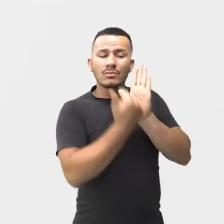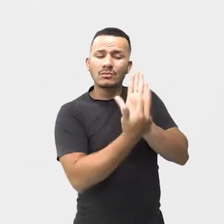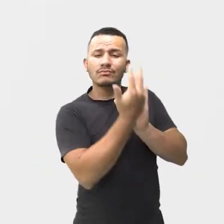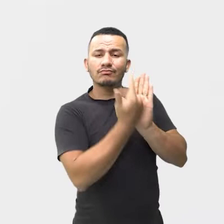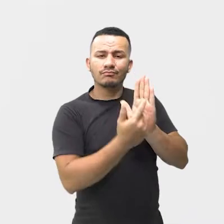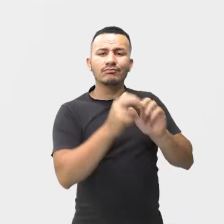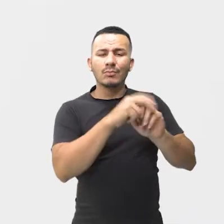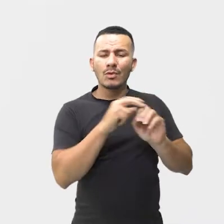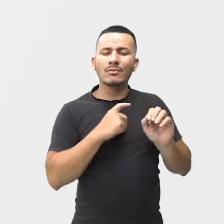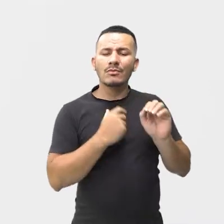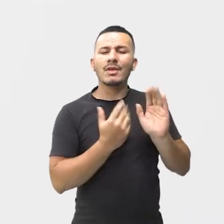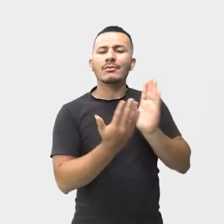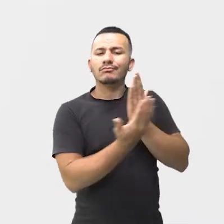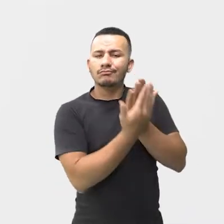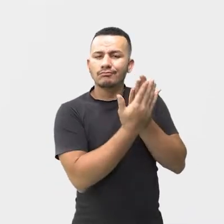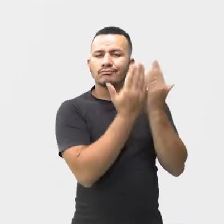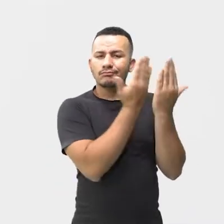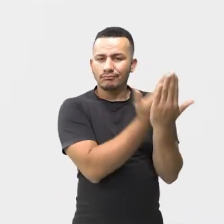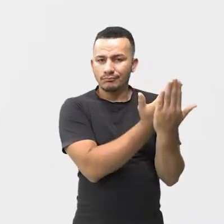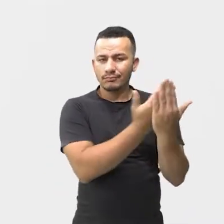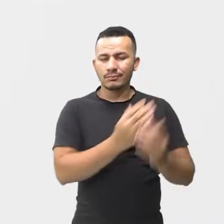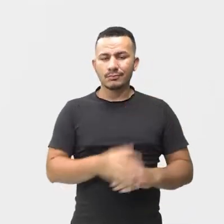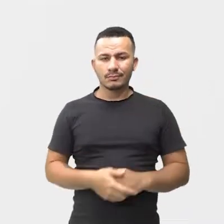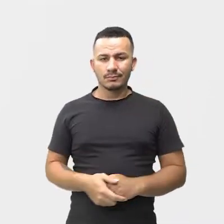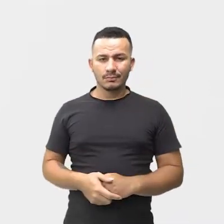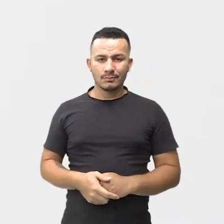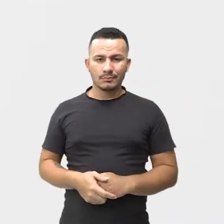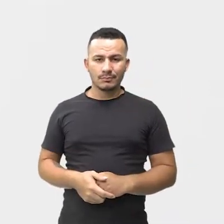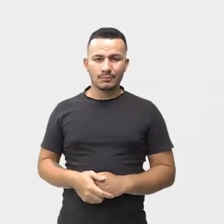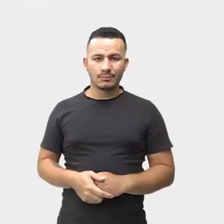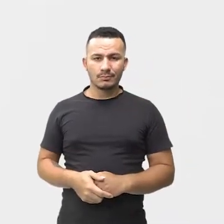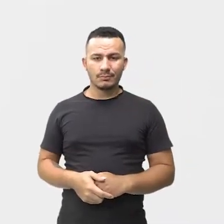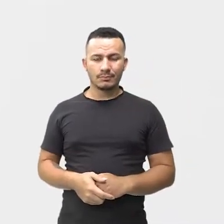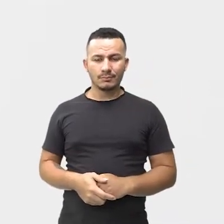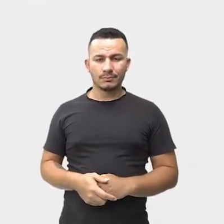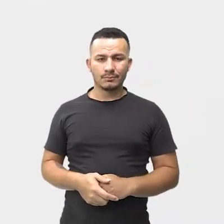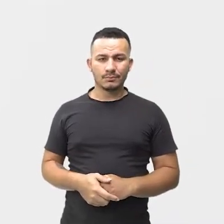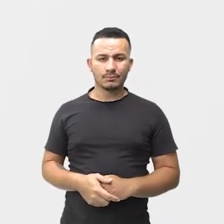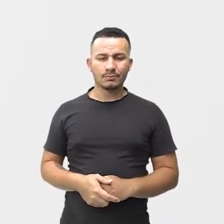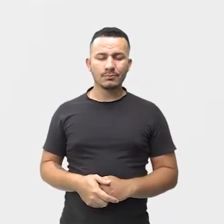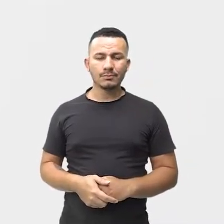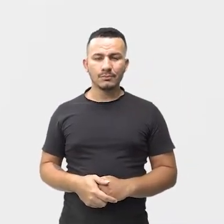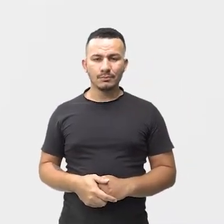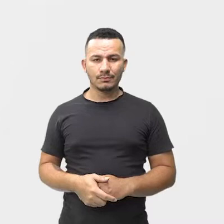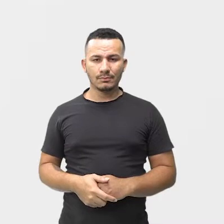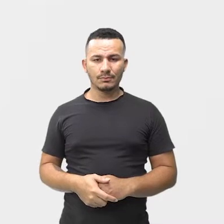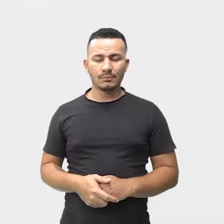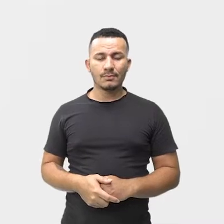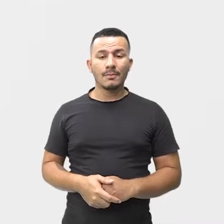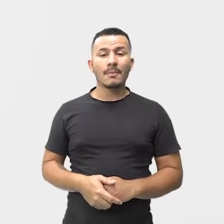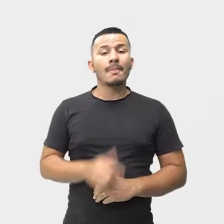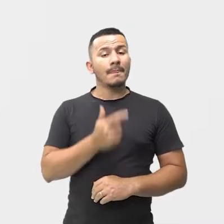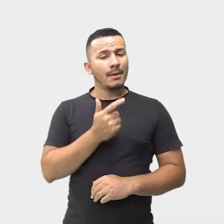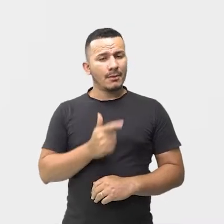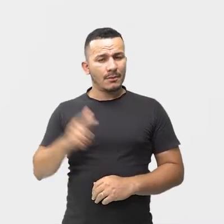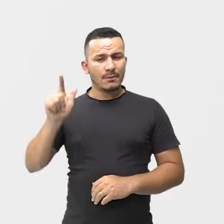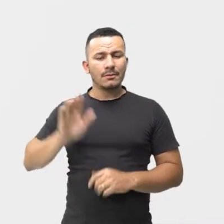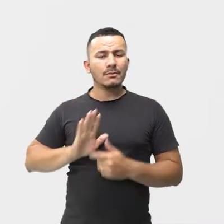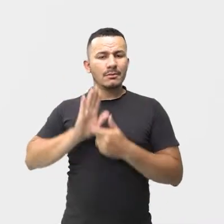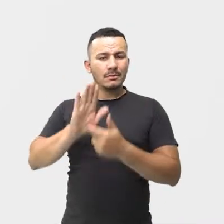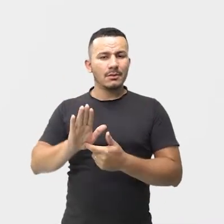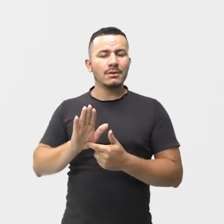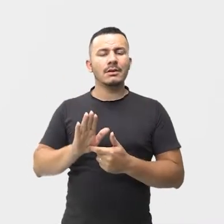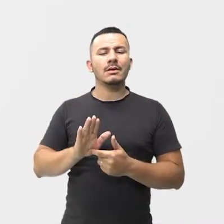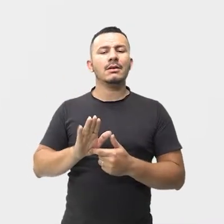pinturas sobrepostas, ou seja, uma sobre as outras, como vocês podem observar. Então, a gente vai agora mostrar para vocês